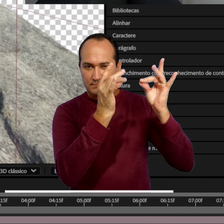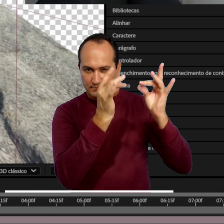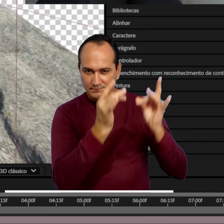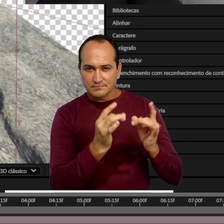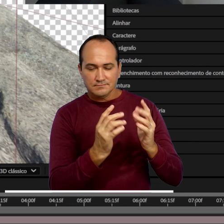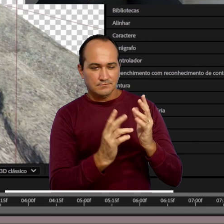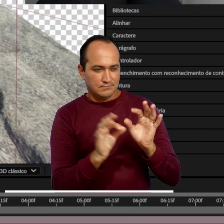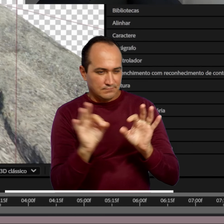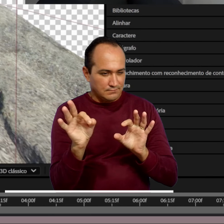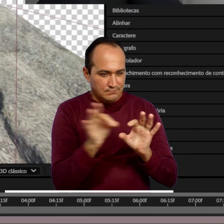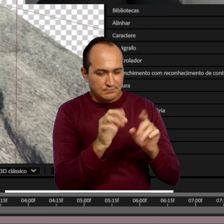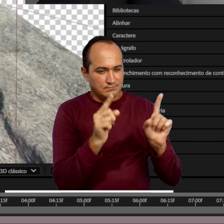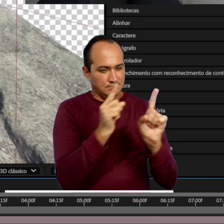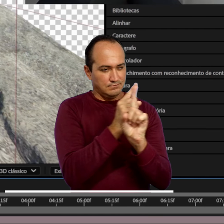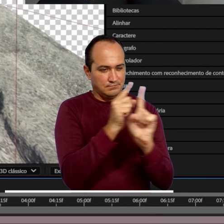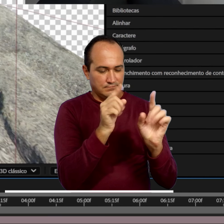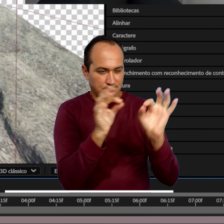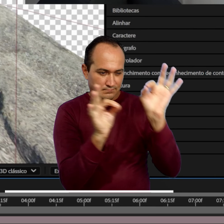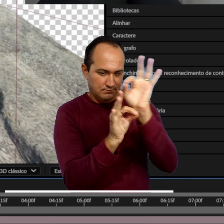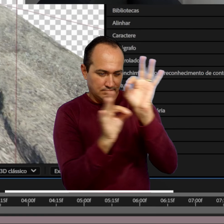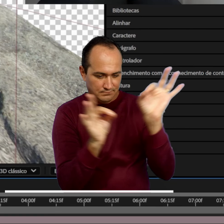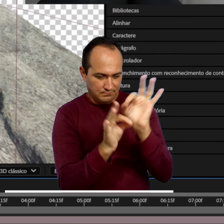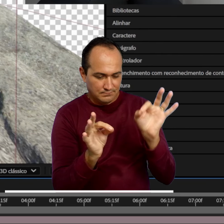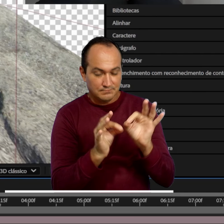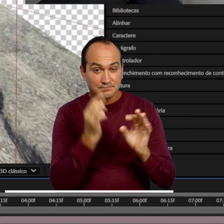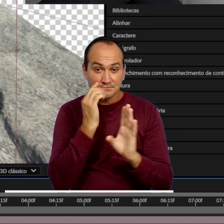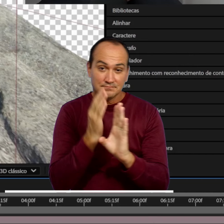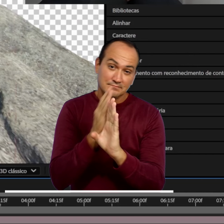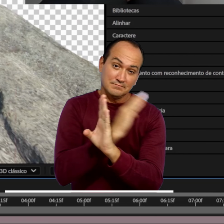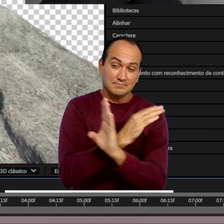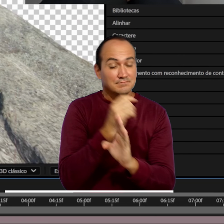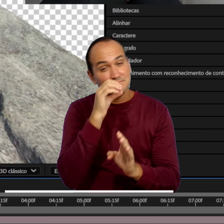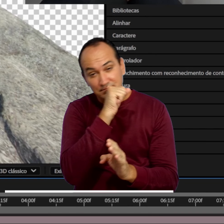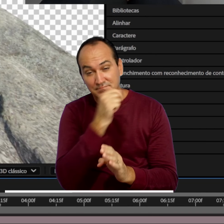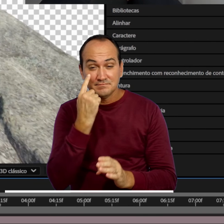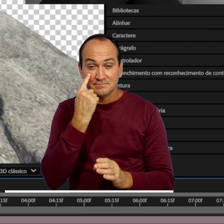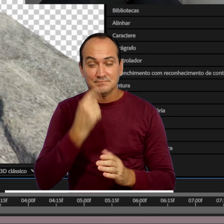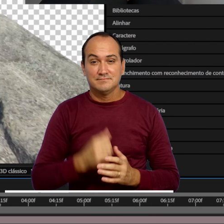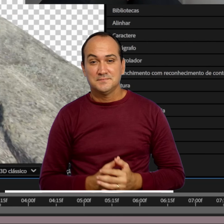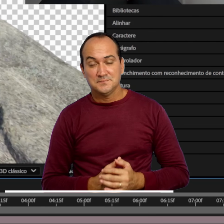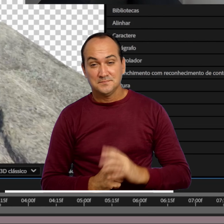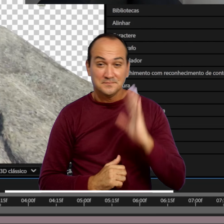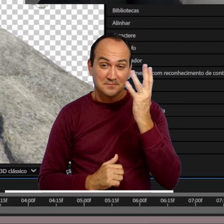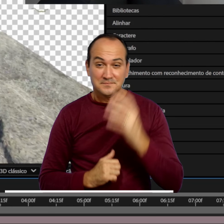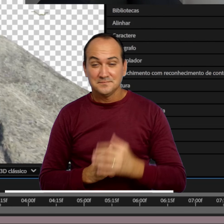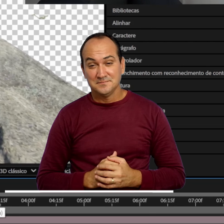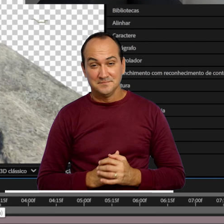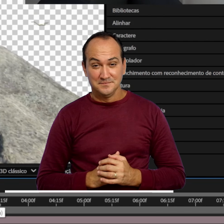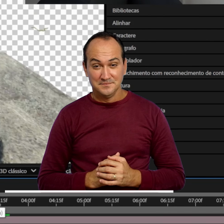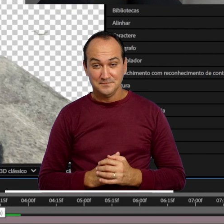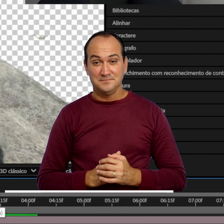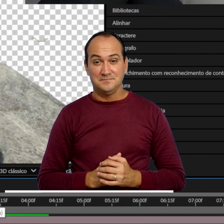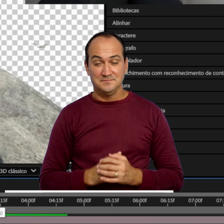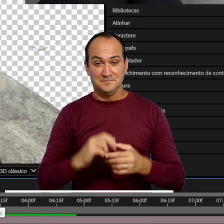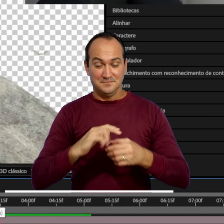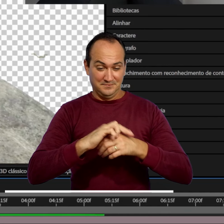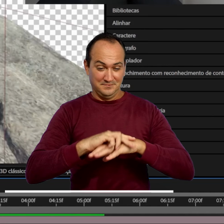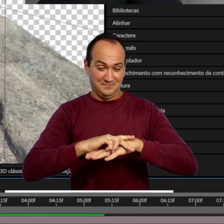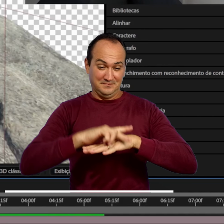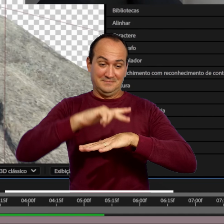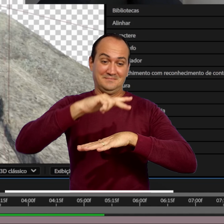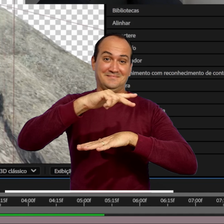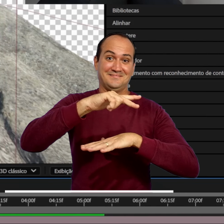posso refinar ainda esse recorte, né? Mas, ó, vamos só dar um preview rápido aqui, ó. Ó o que aconteceu,